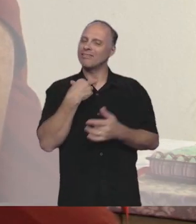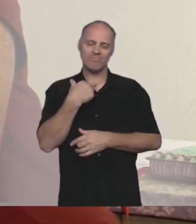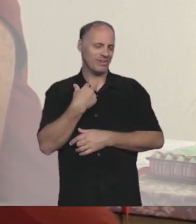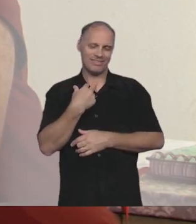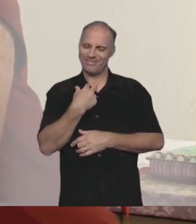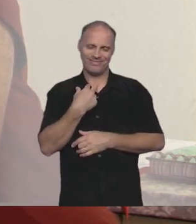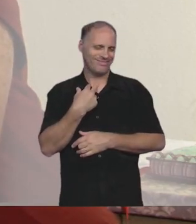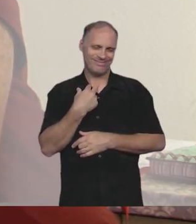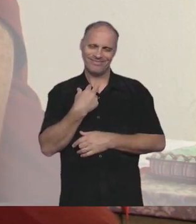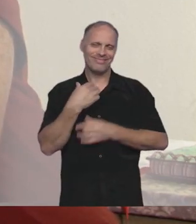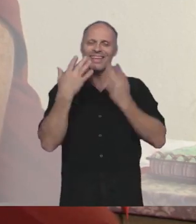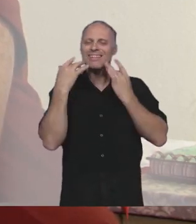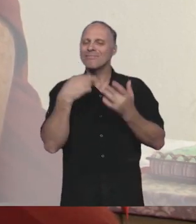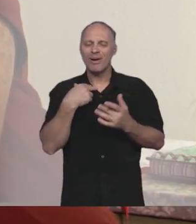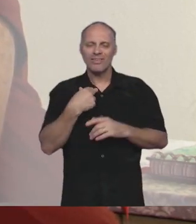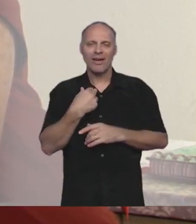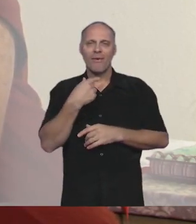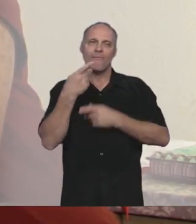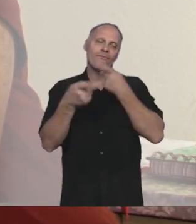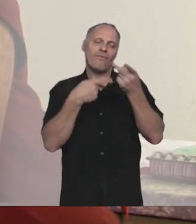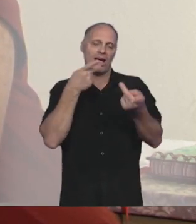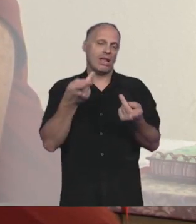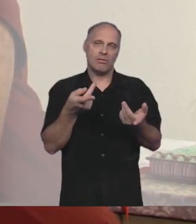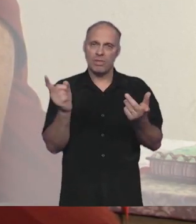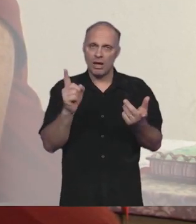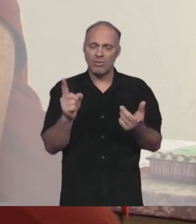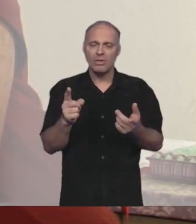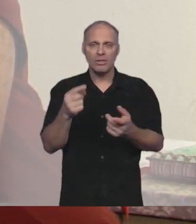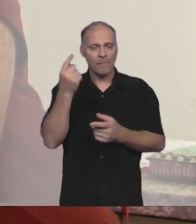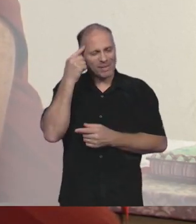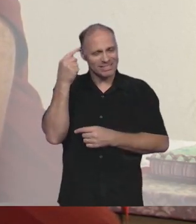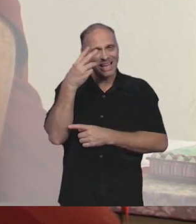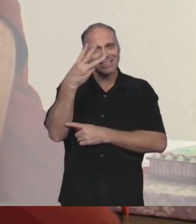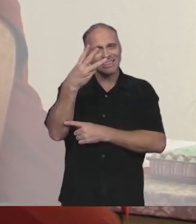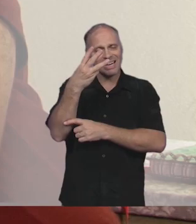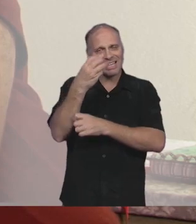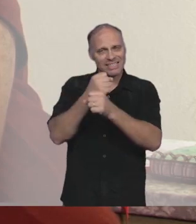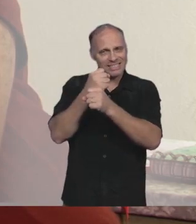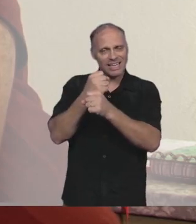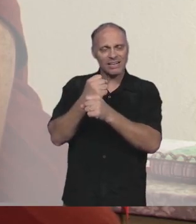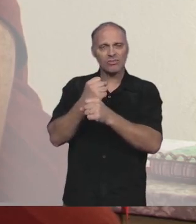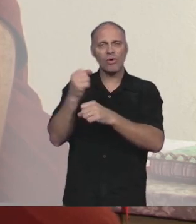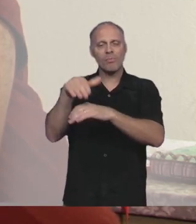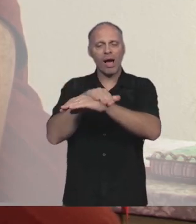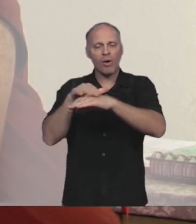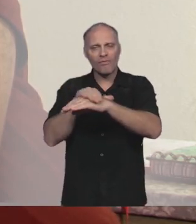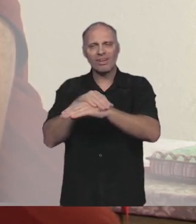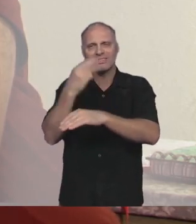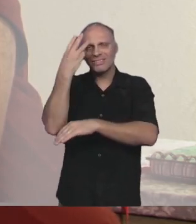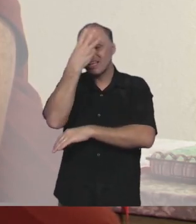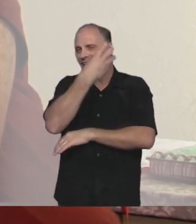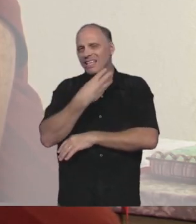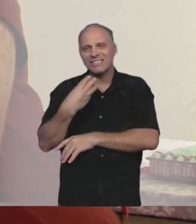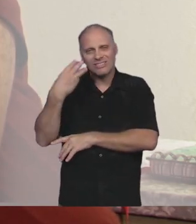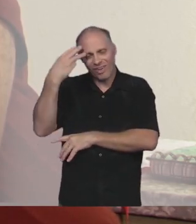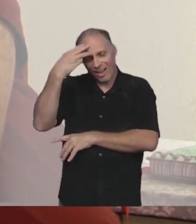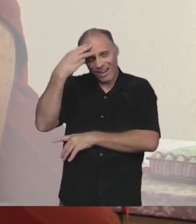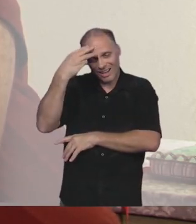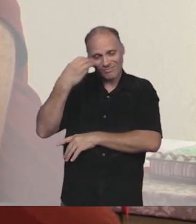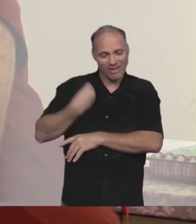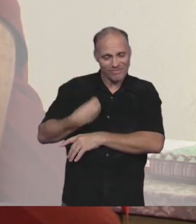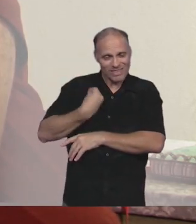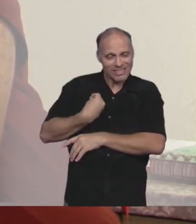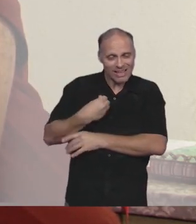uma conversa de 3 horas na vida real tem que estar em 3 minutos do teatro, tem que ser intenso, tem